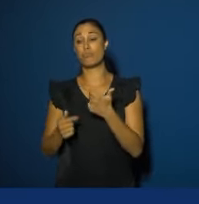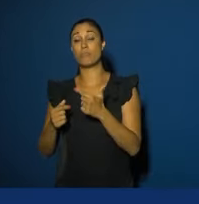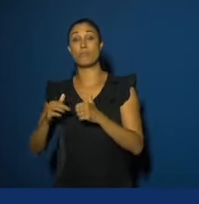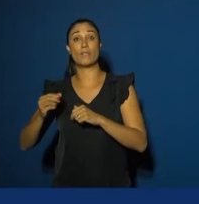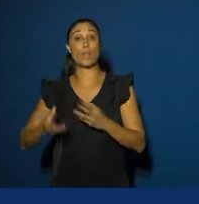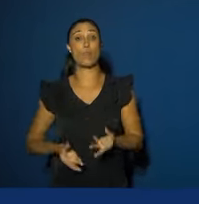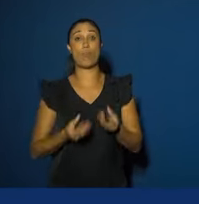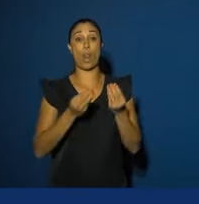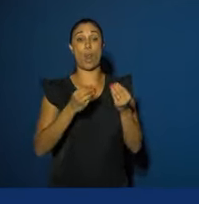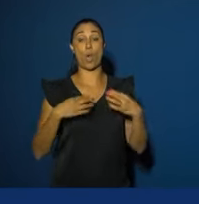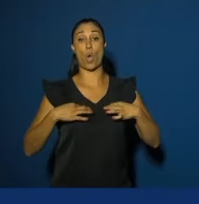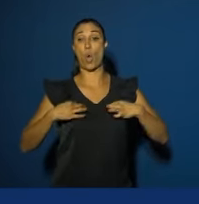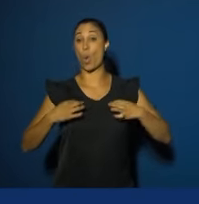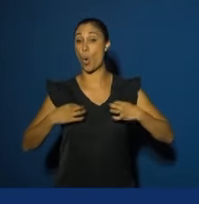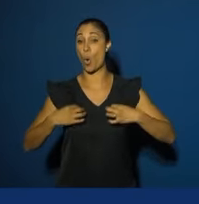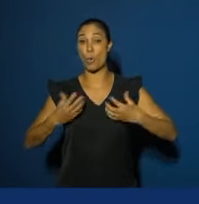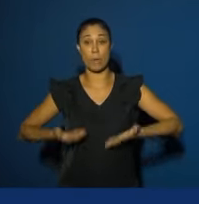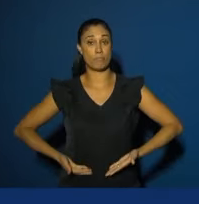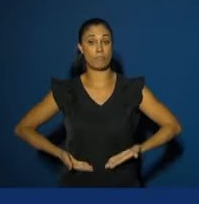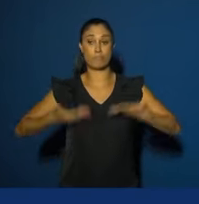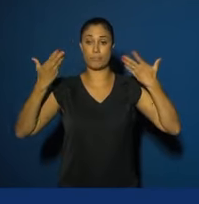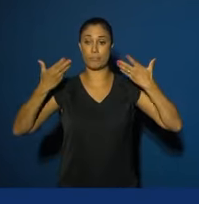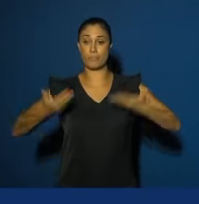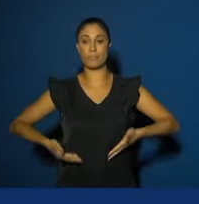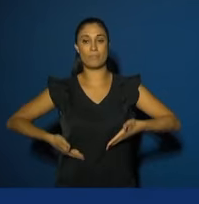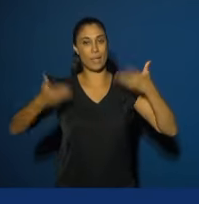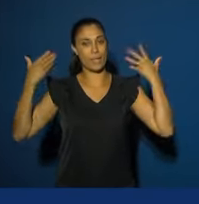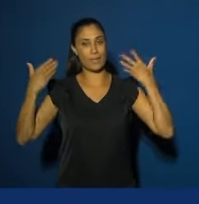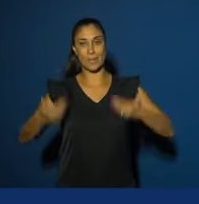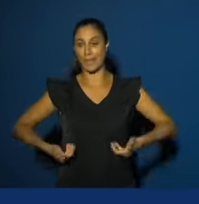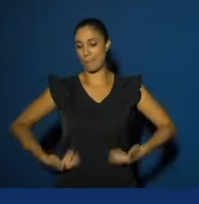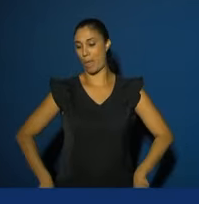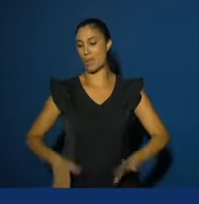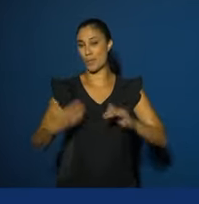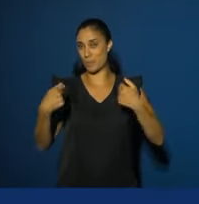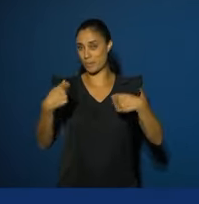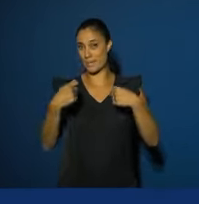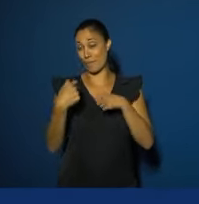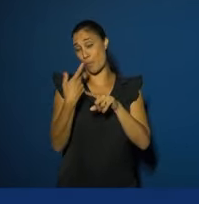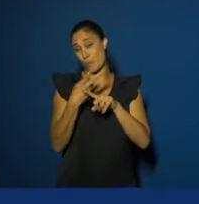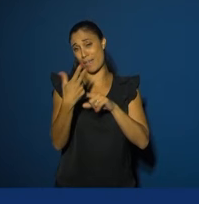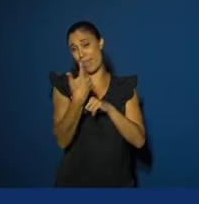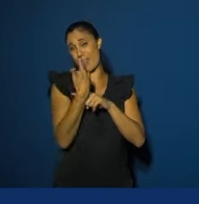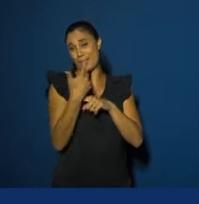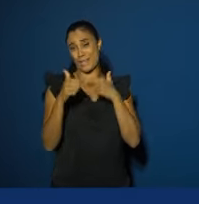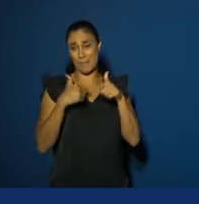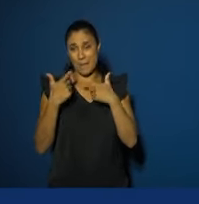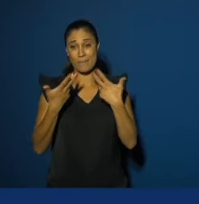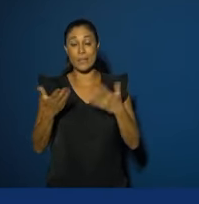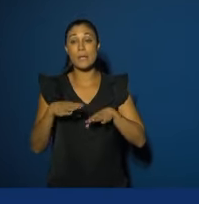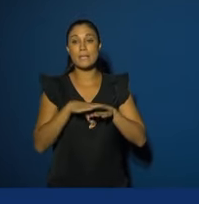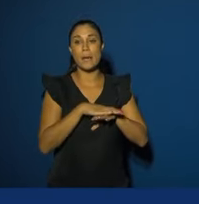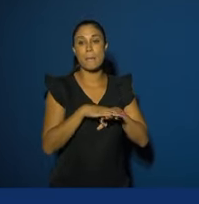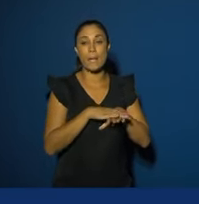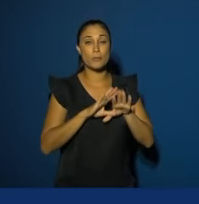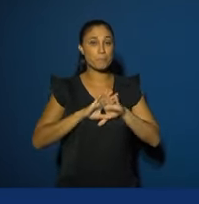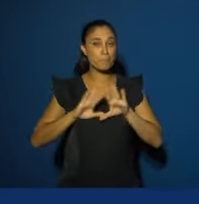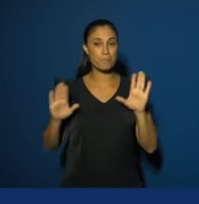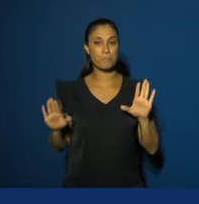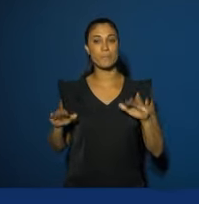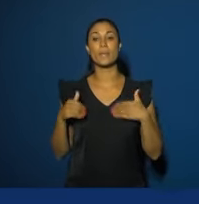muito muito muito roupa o pessoal só punha daqui para cima né daqui para baixo não punha roupa e Dan em sapato então assim